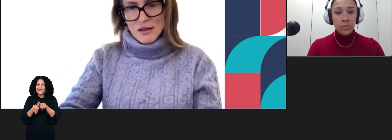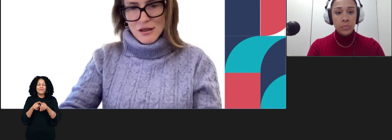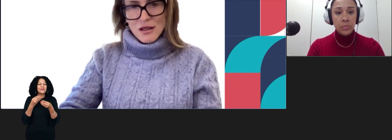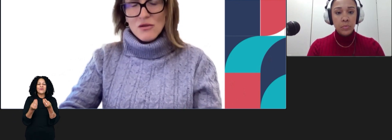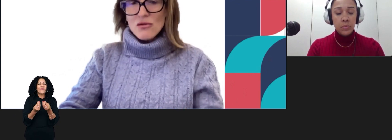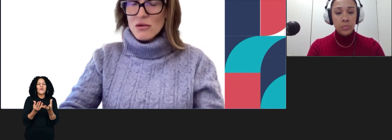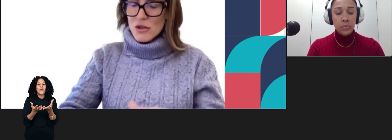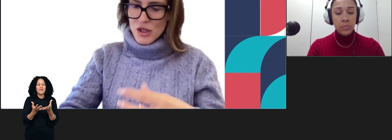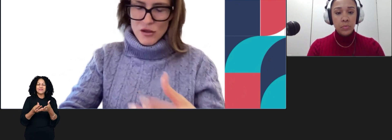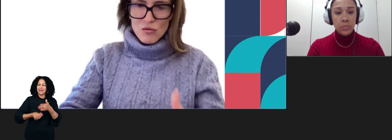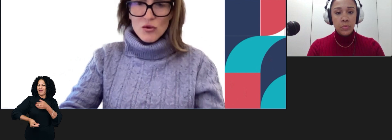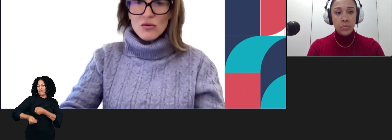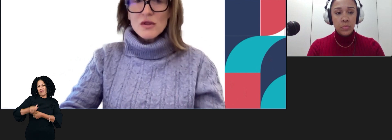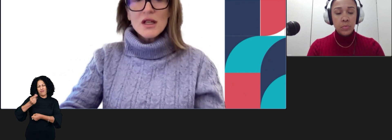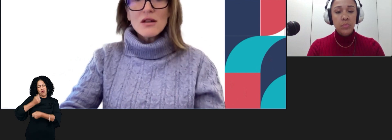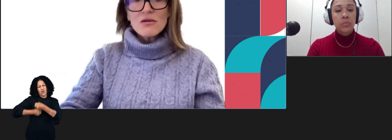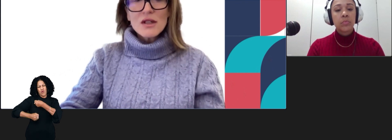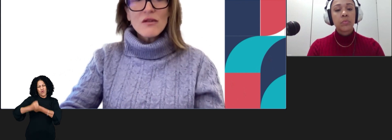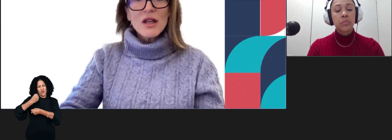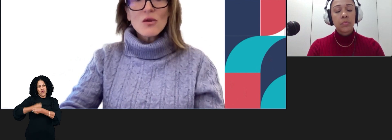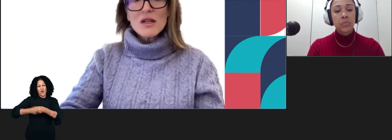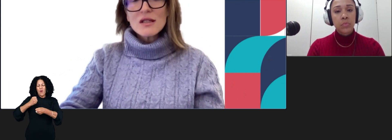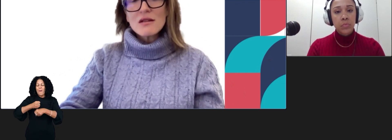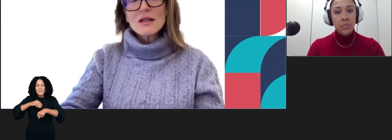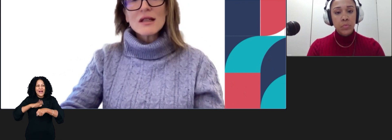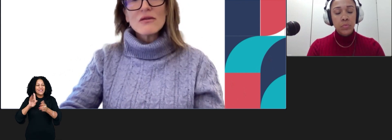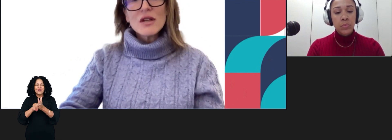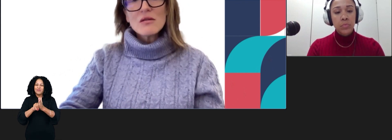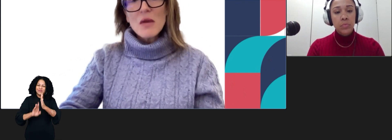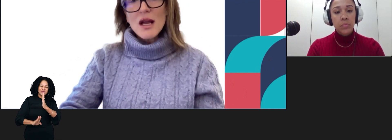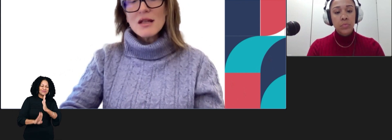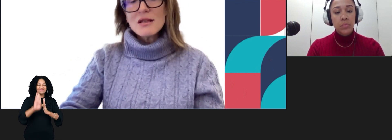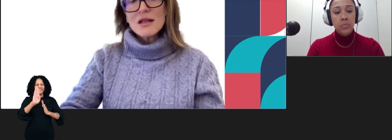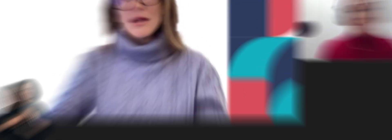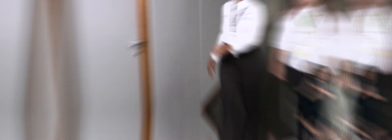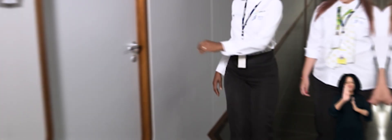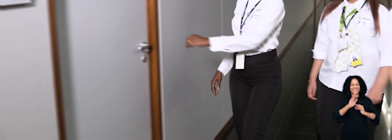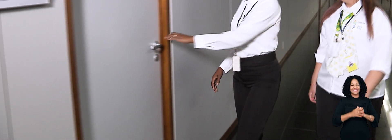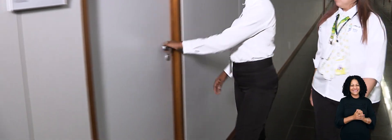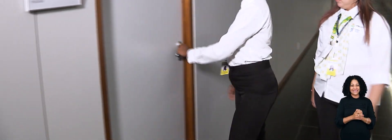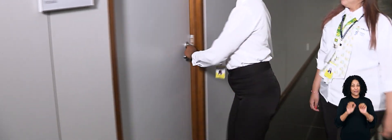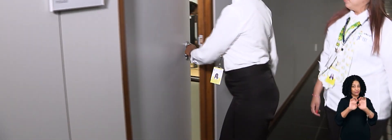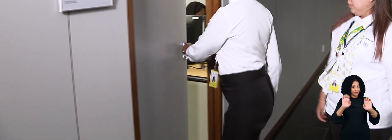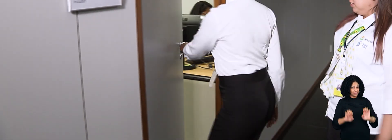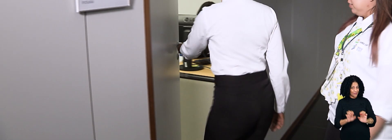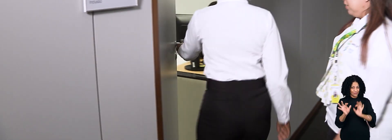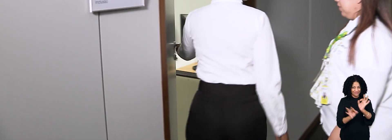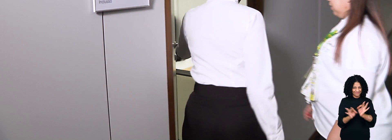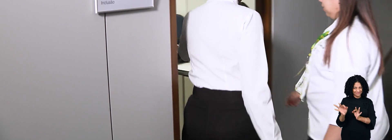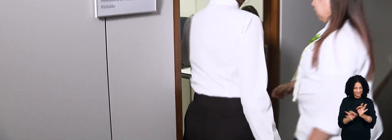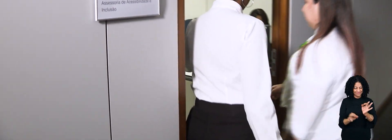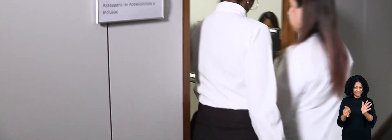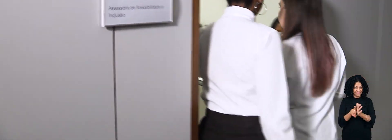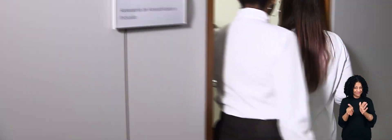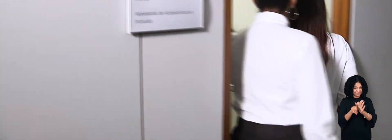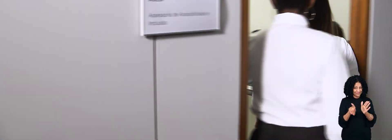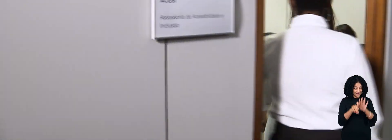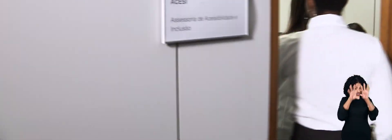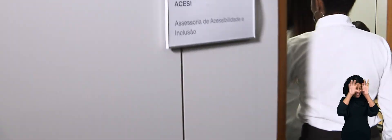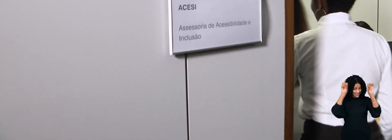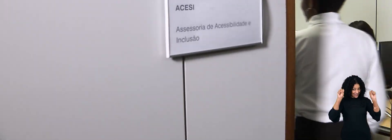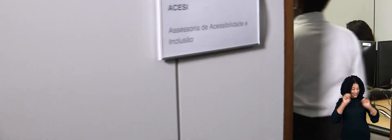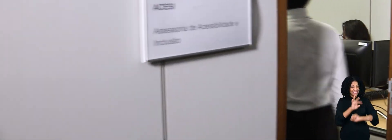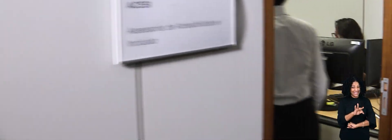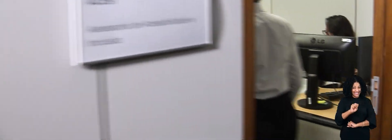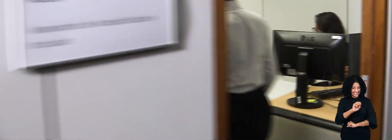reconhece isso, e já de muitos anos, né, vem reconhecendo isso cada vez mais. Dentro da estrutura organizacional do